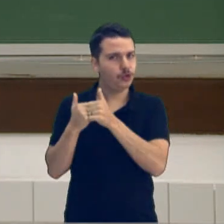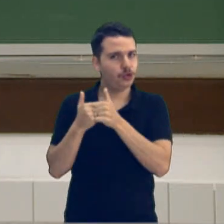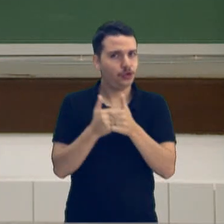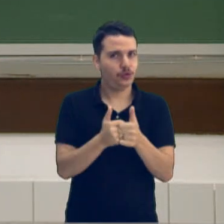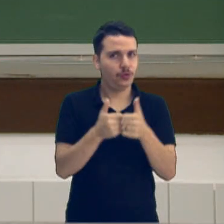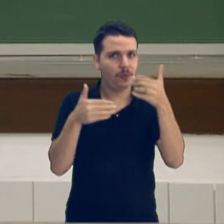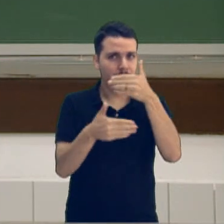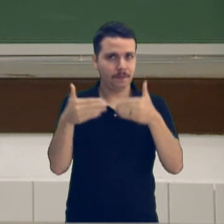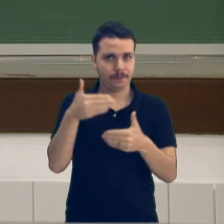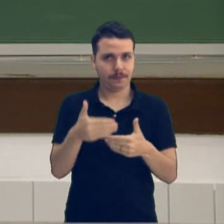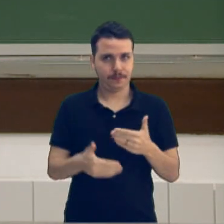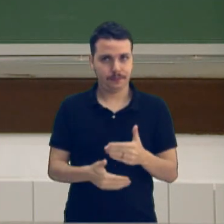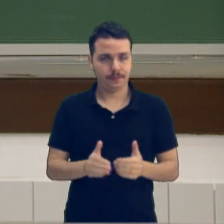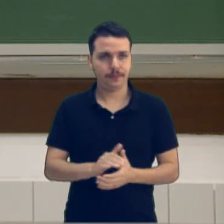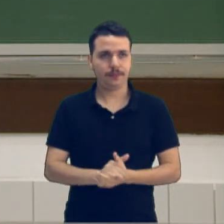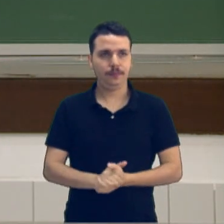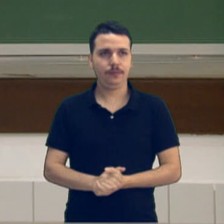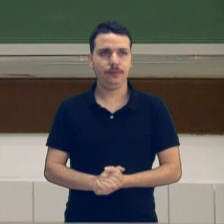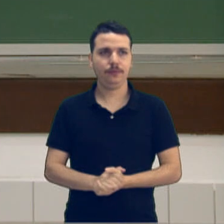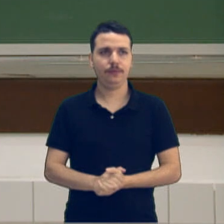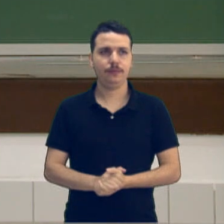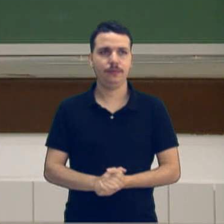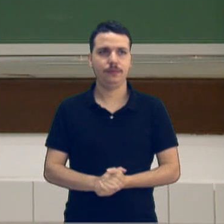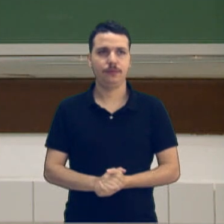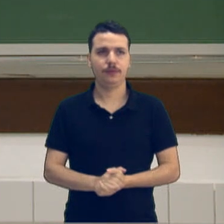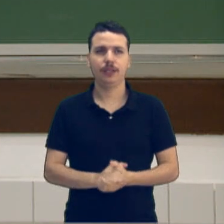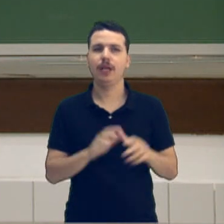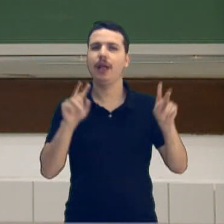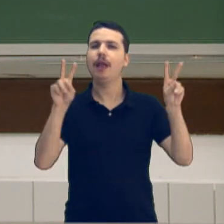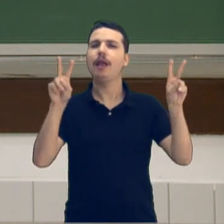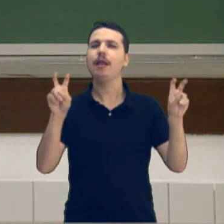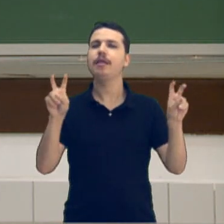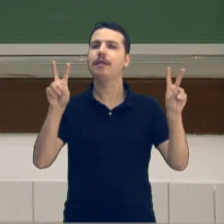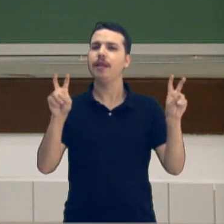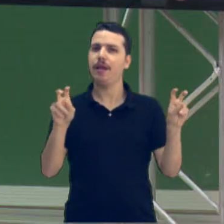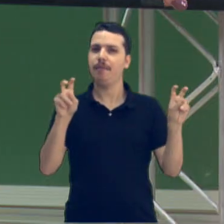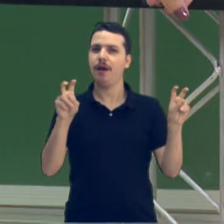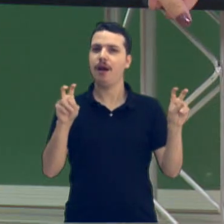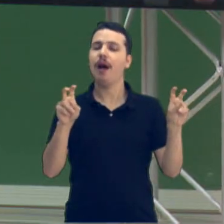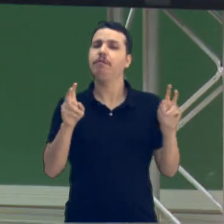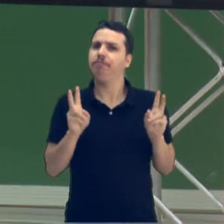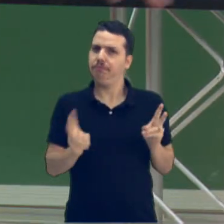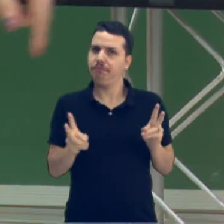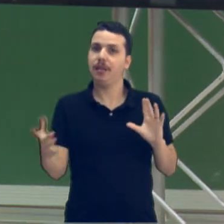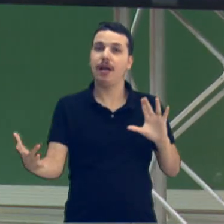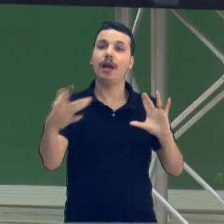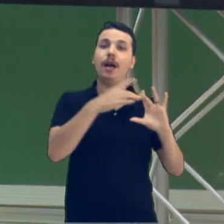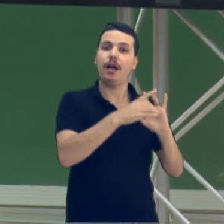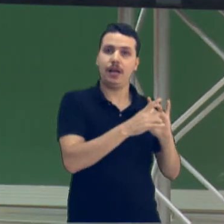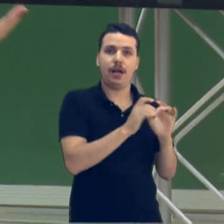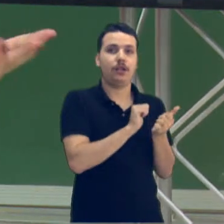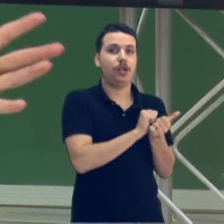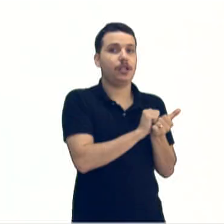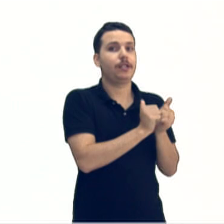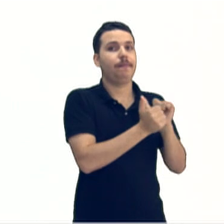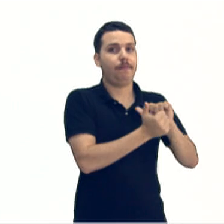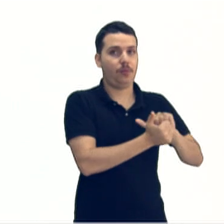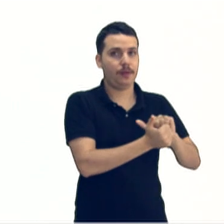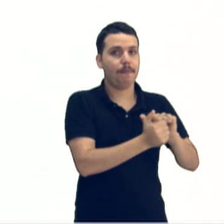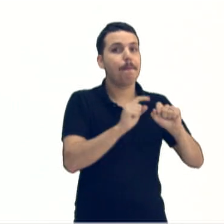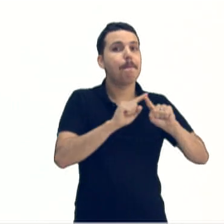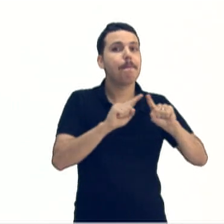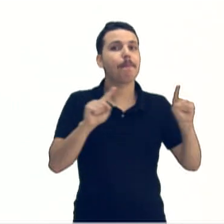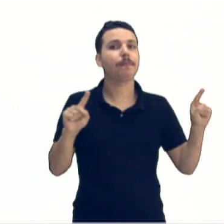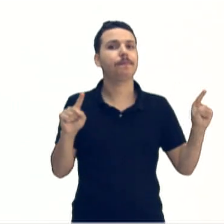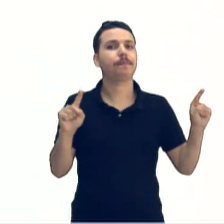no slide. Esse tema, ele ainda está relacionado aos esportes,